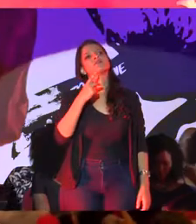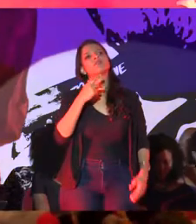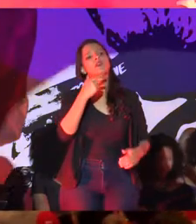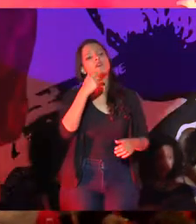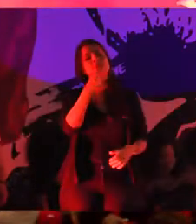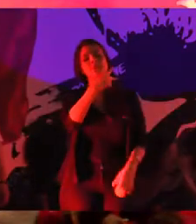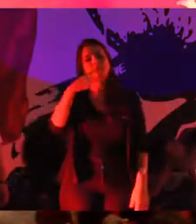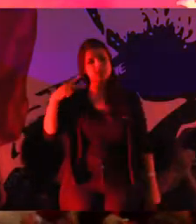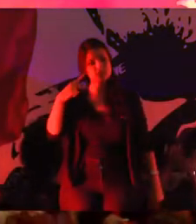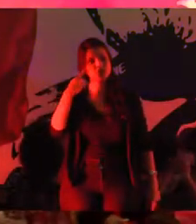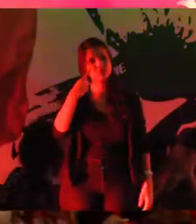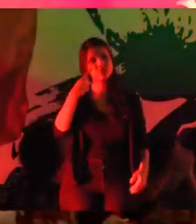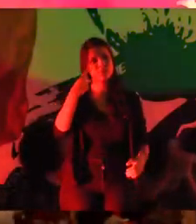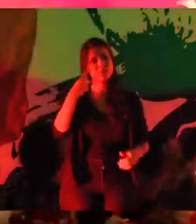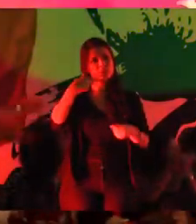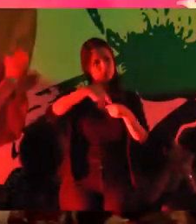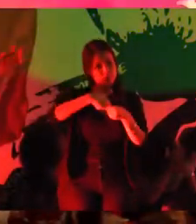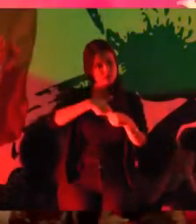Sérgio Gabriele.